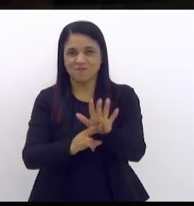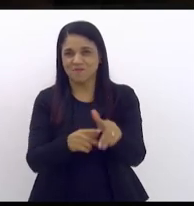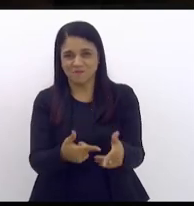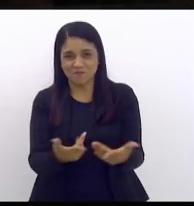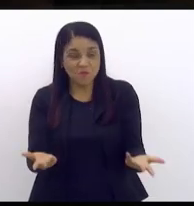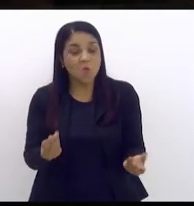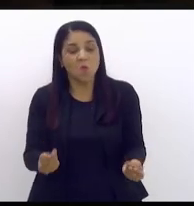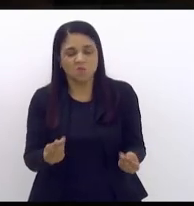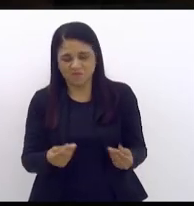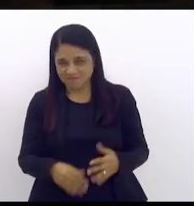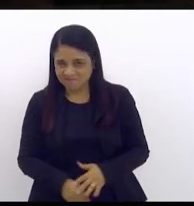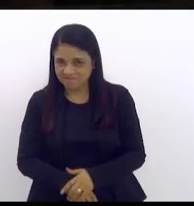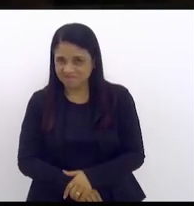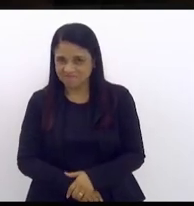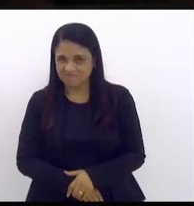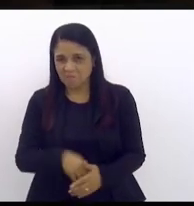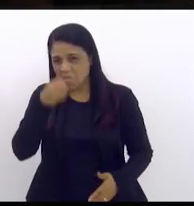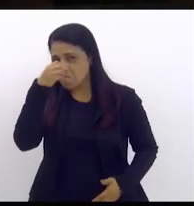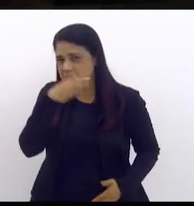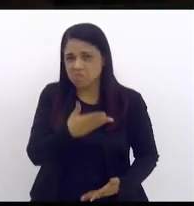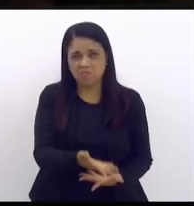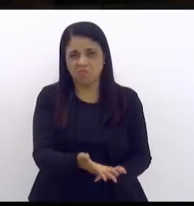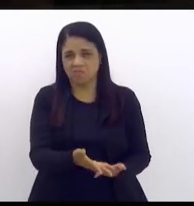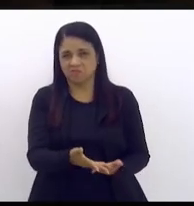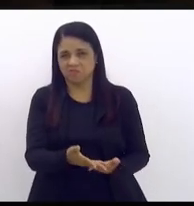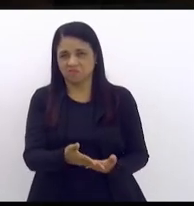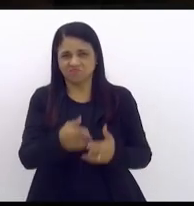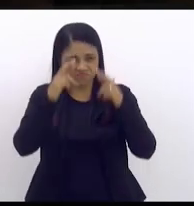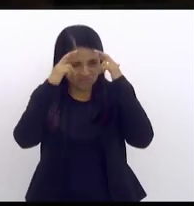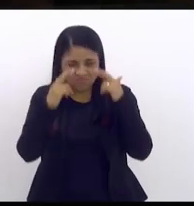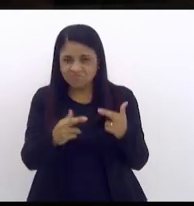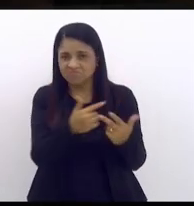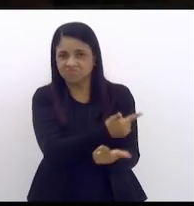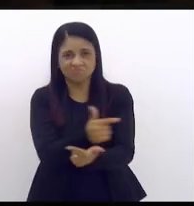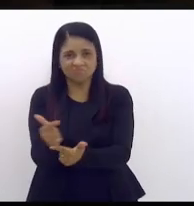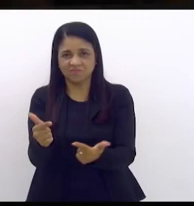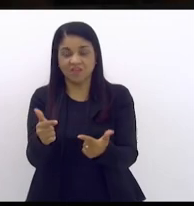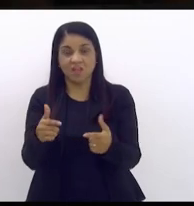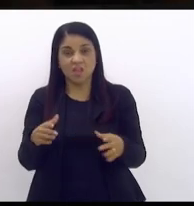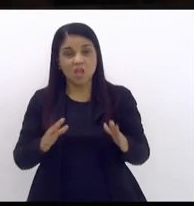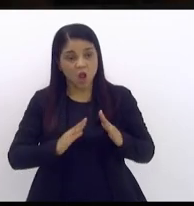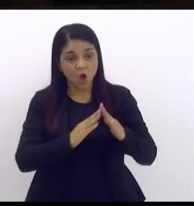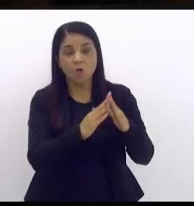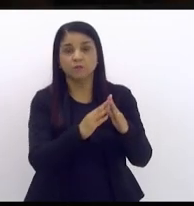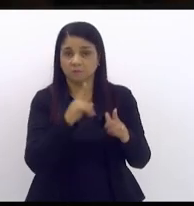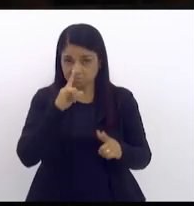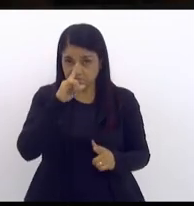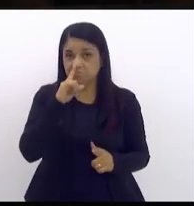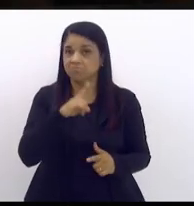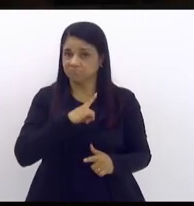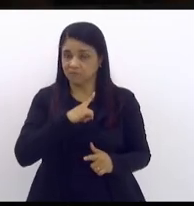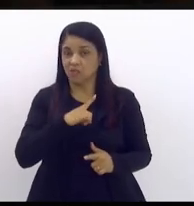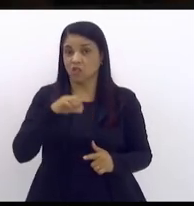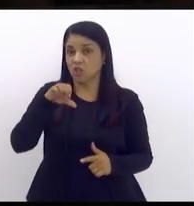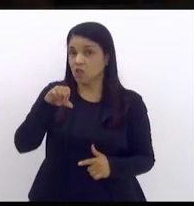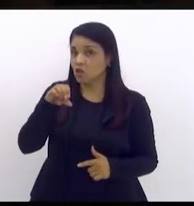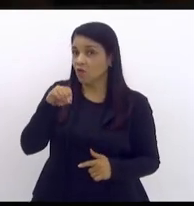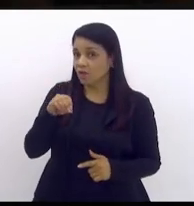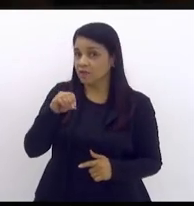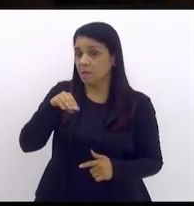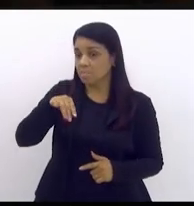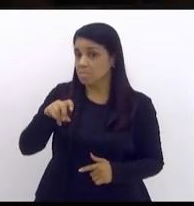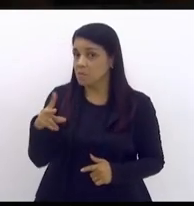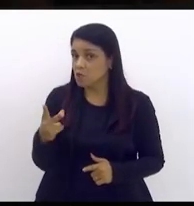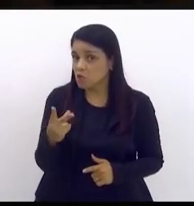pode inaugurar. Uma obra mal feita, desrespeitosa, que mantém a comunidade no risco, custando 90 milhões